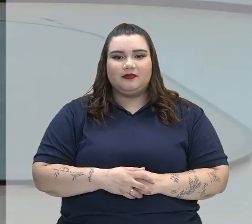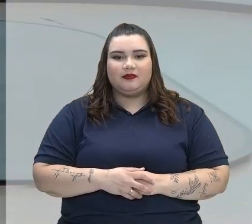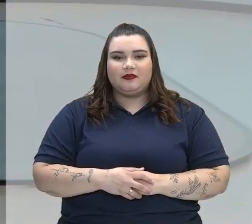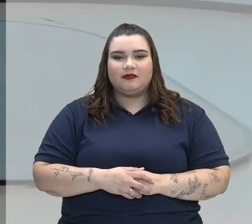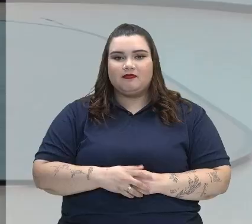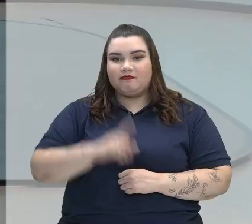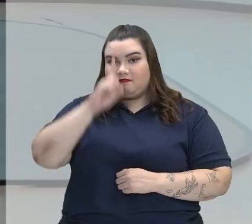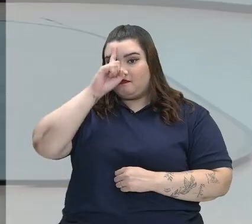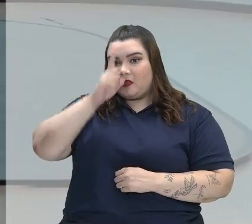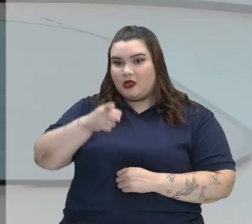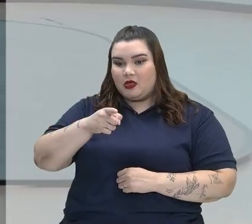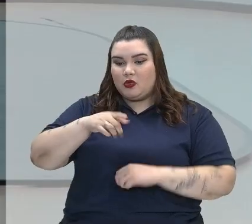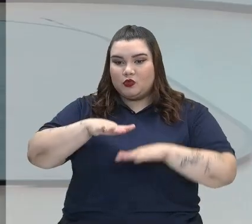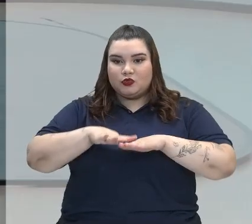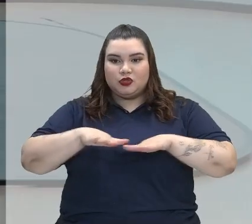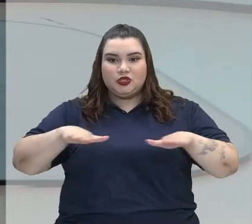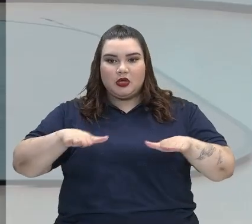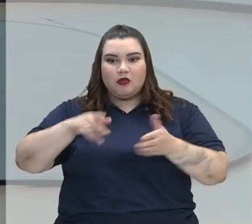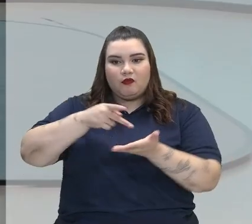O chão é de gelo.